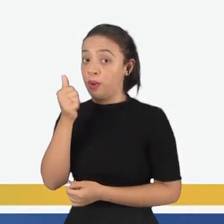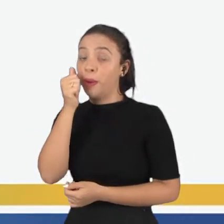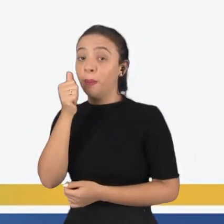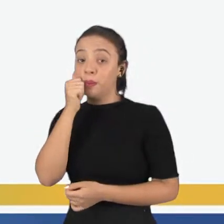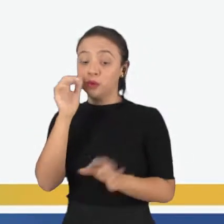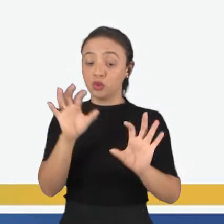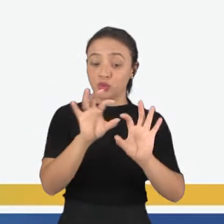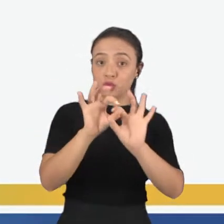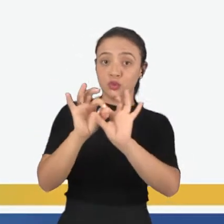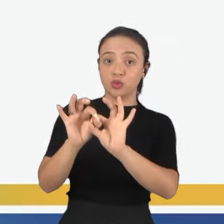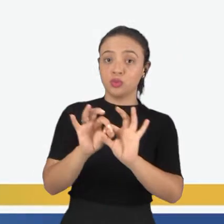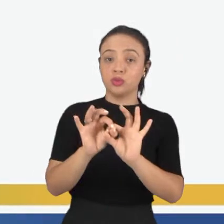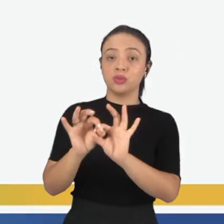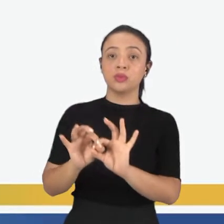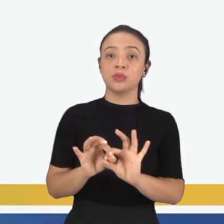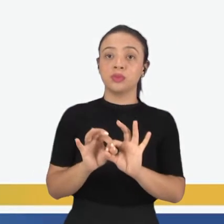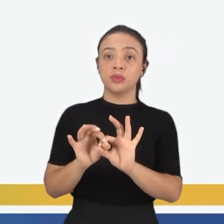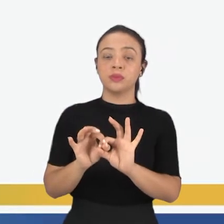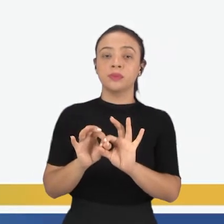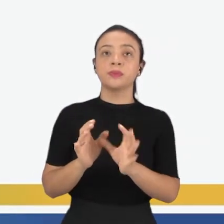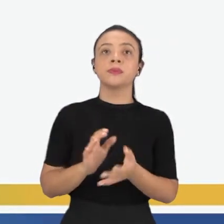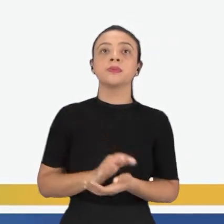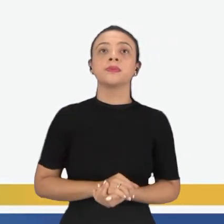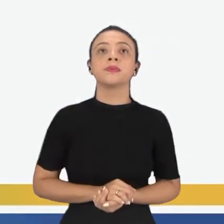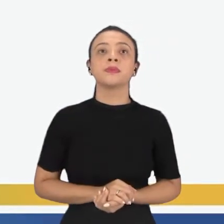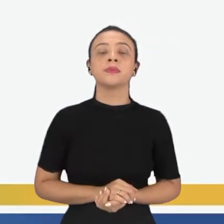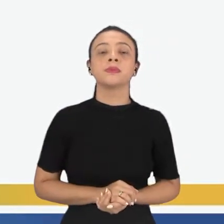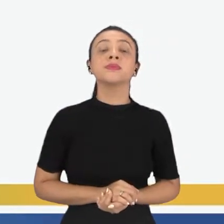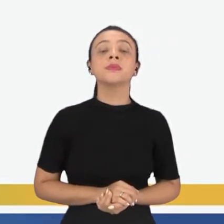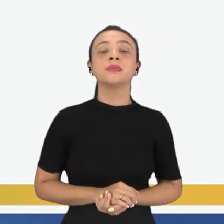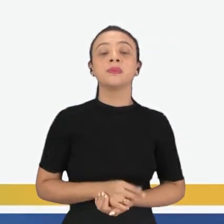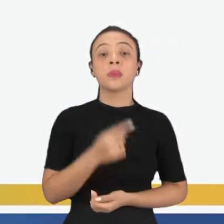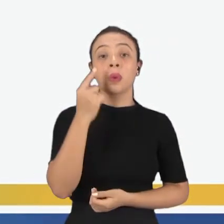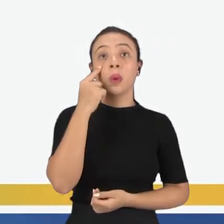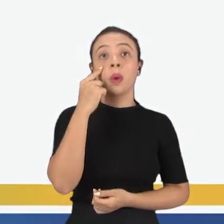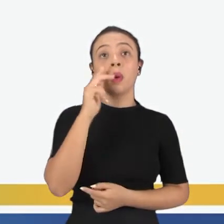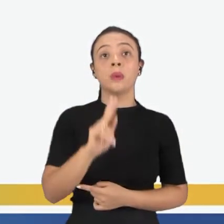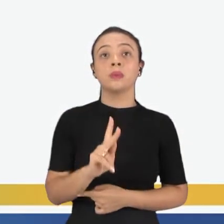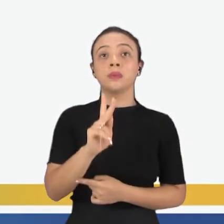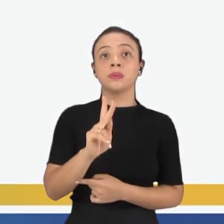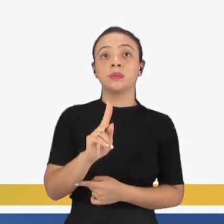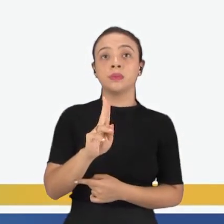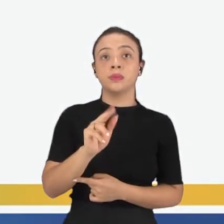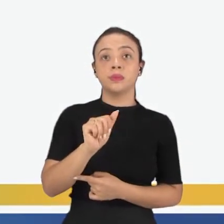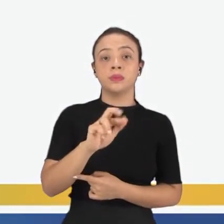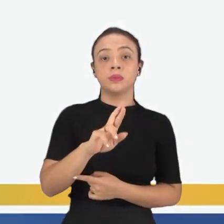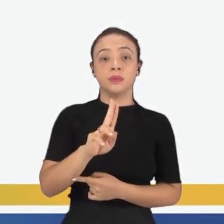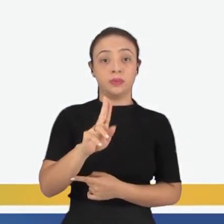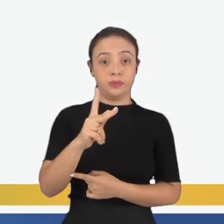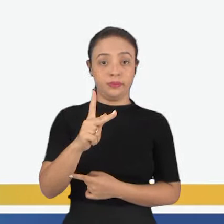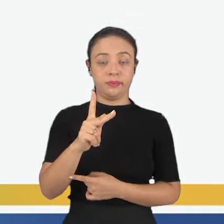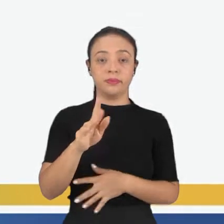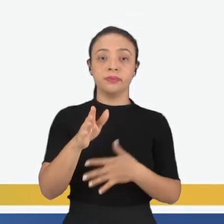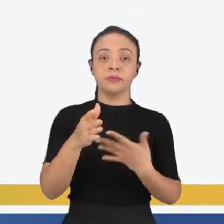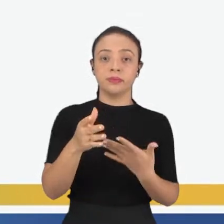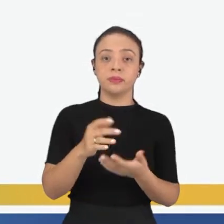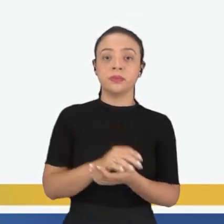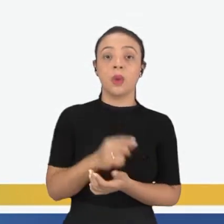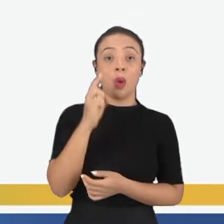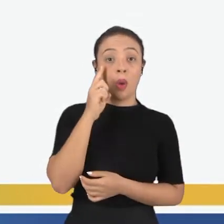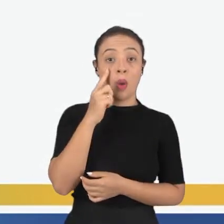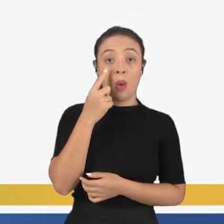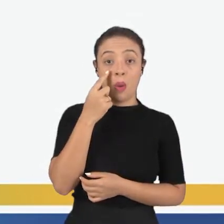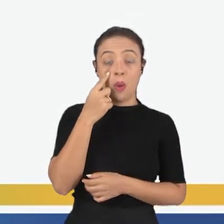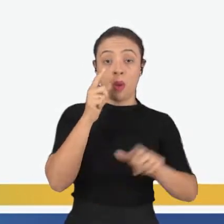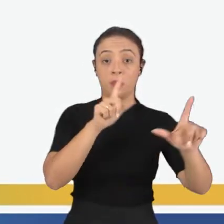juntando e vão formando esse ritual. Vamos ver então o Cuarupi, como é que é? Nesse próximo slide eu também